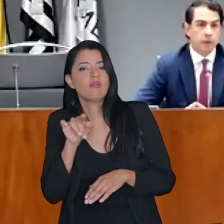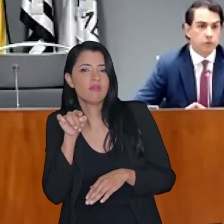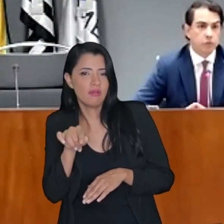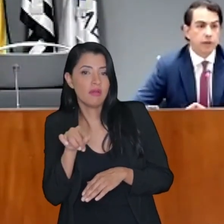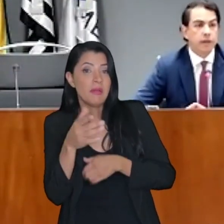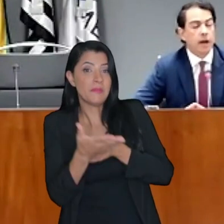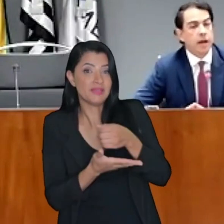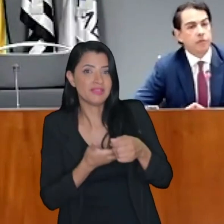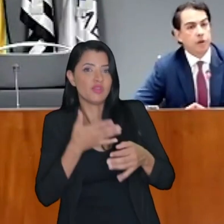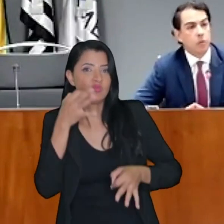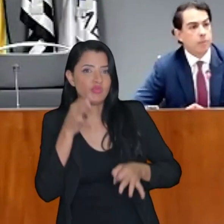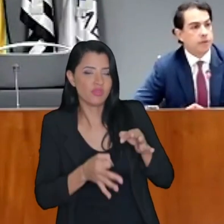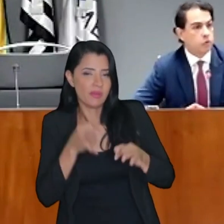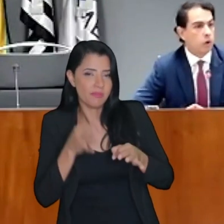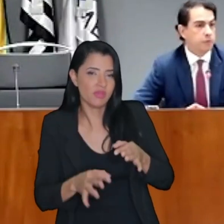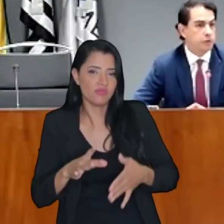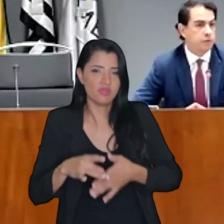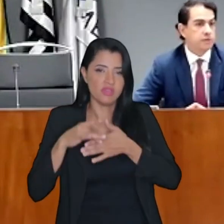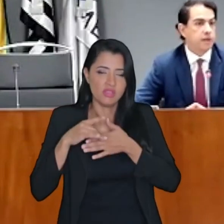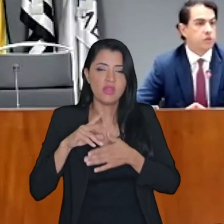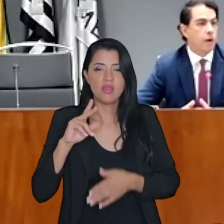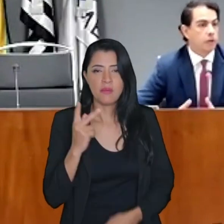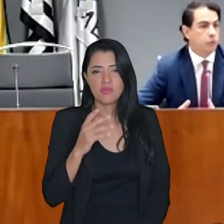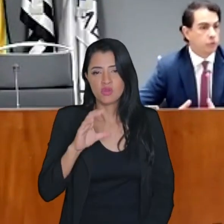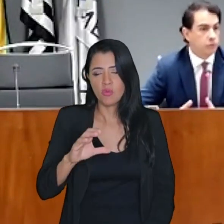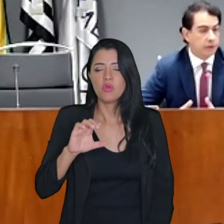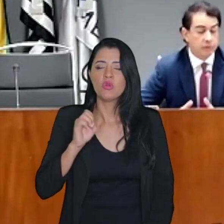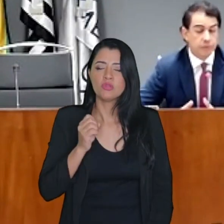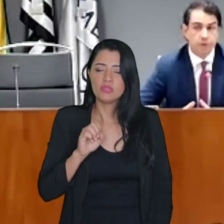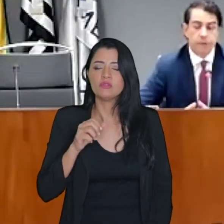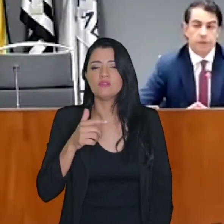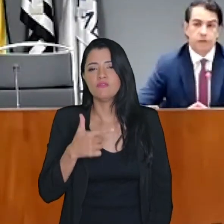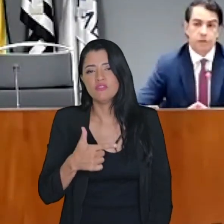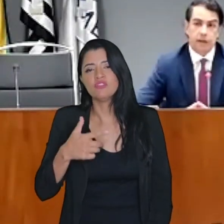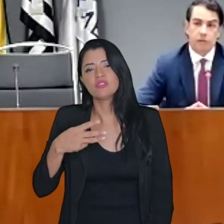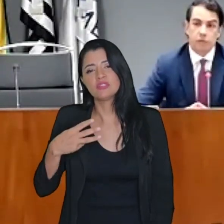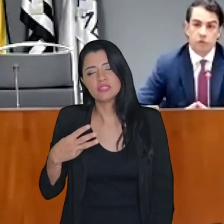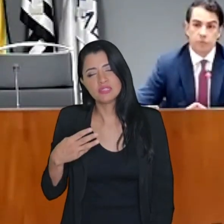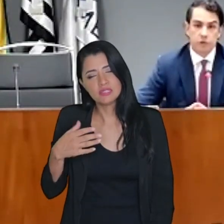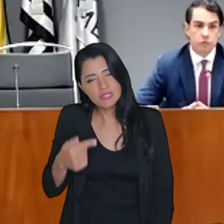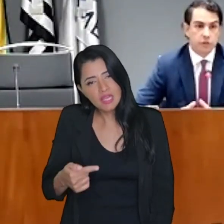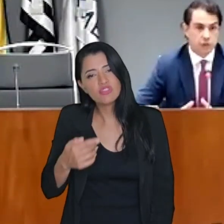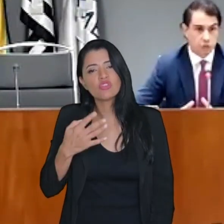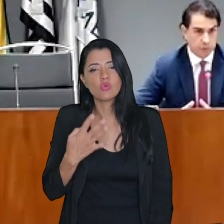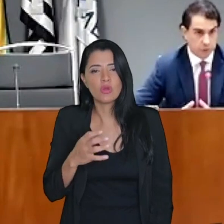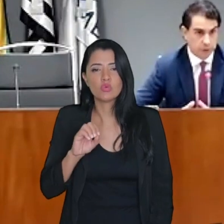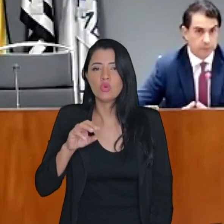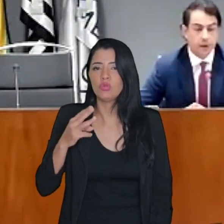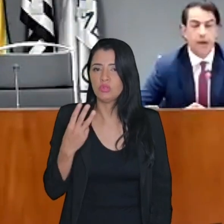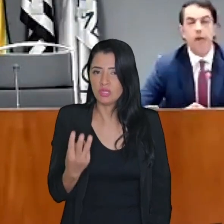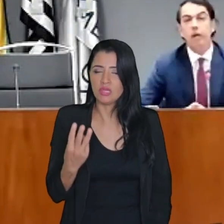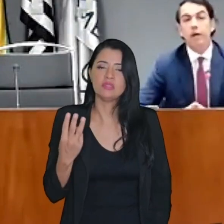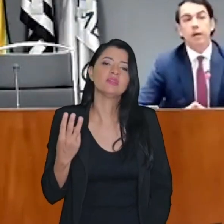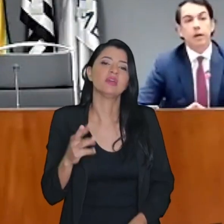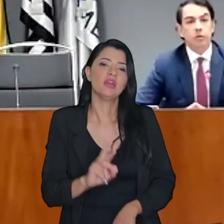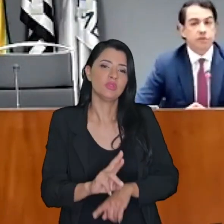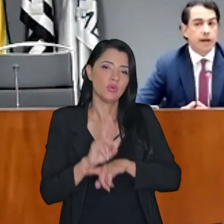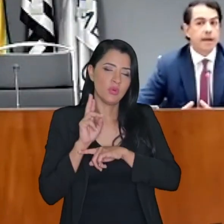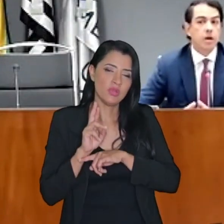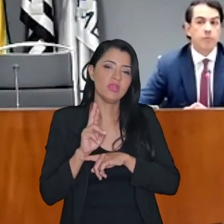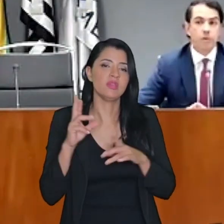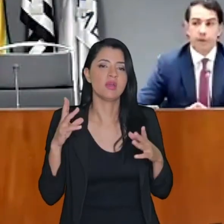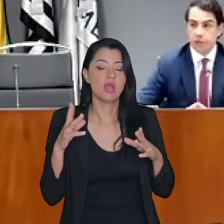do julgamento do leading case, que é o habeas corpus 127.483, de relatoria do ministro Dias Toffoli.